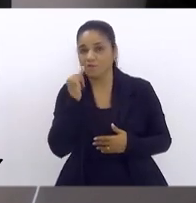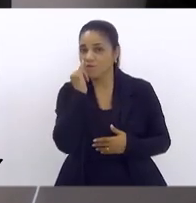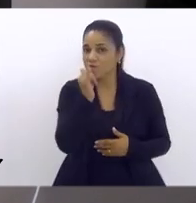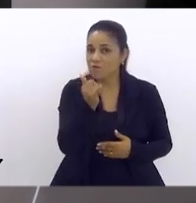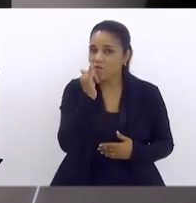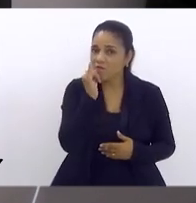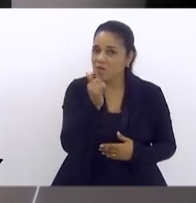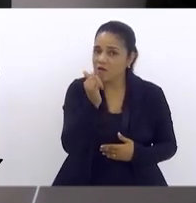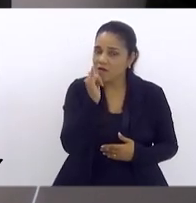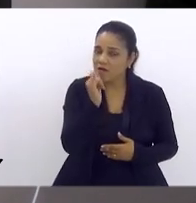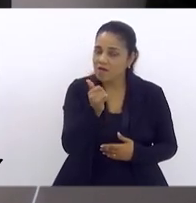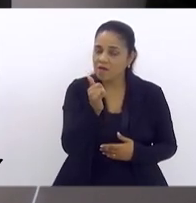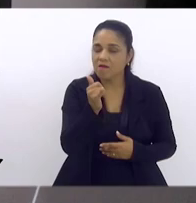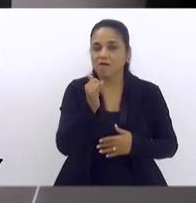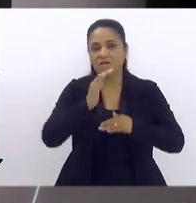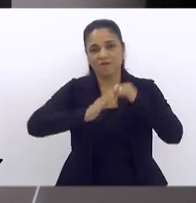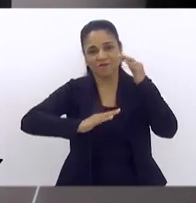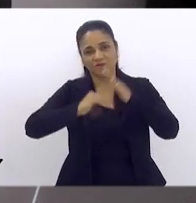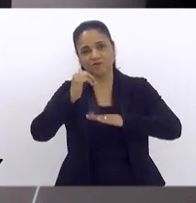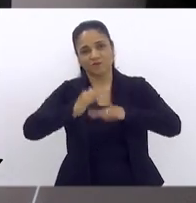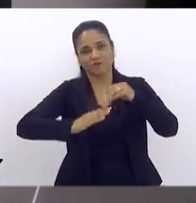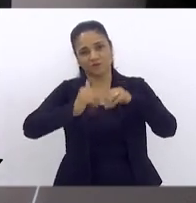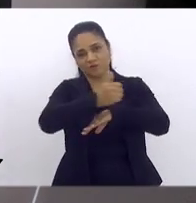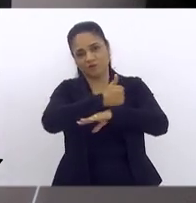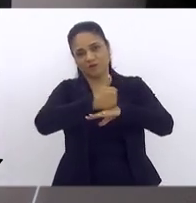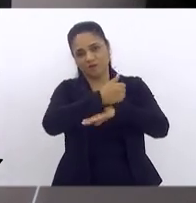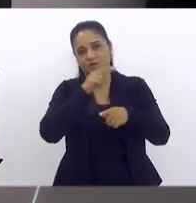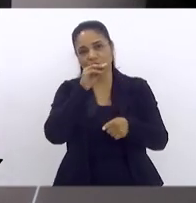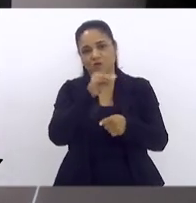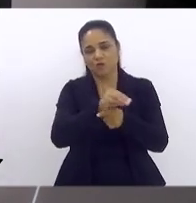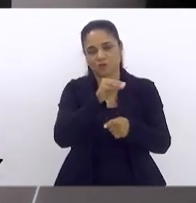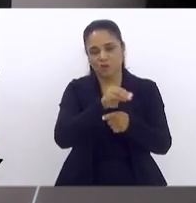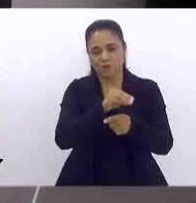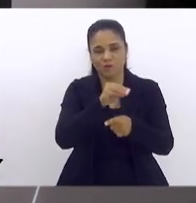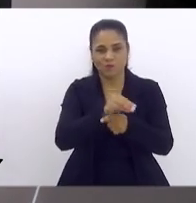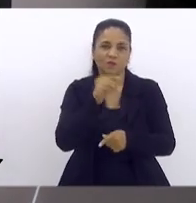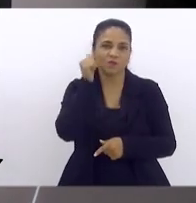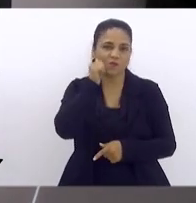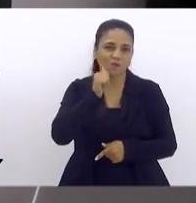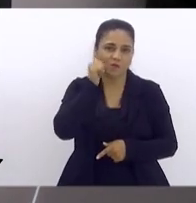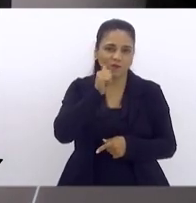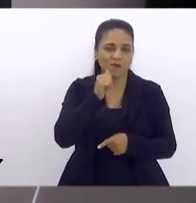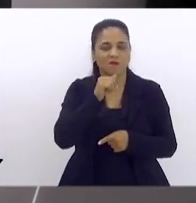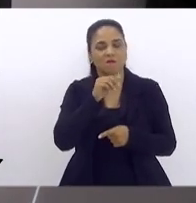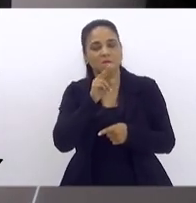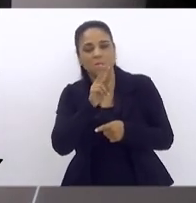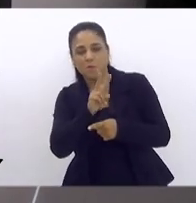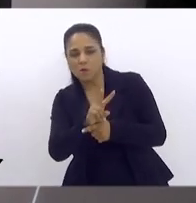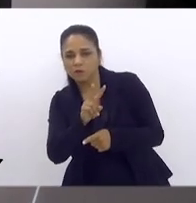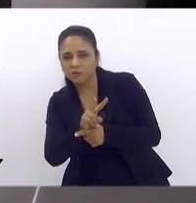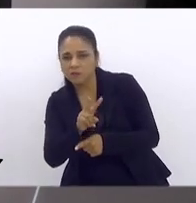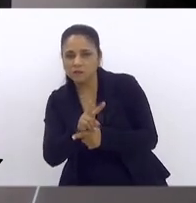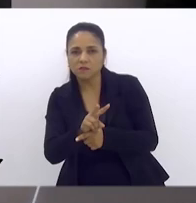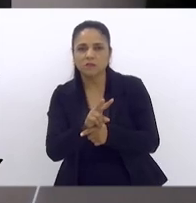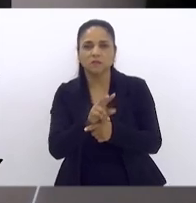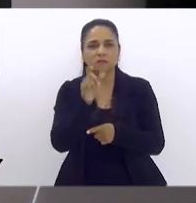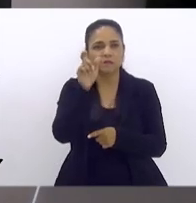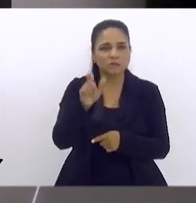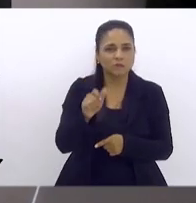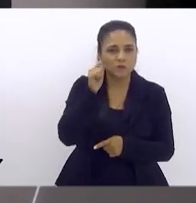isso para os profissionais que cuidam dessas mulheres né que atuam protegendo essas mulheres no